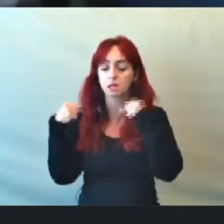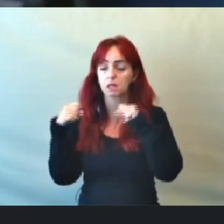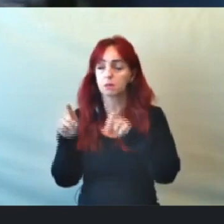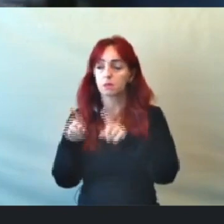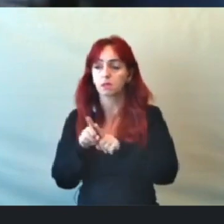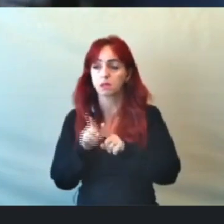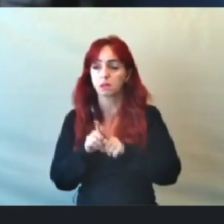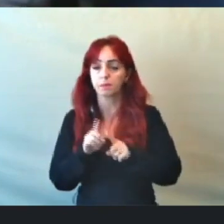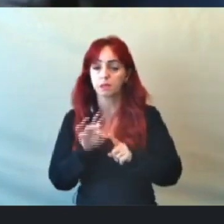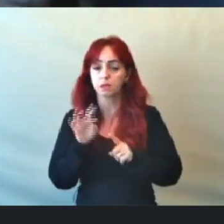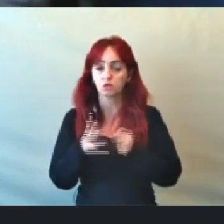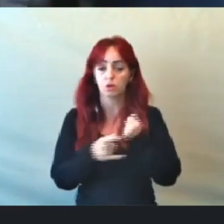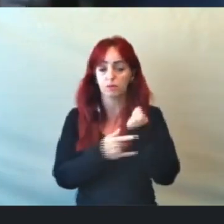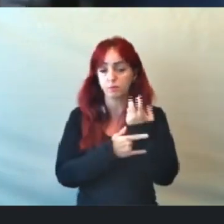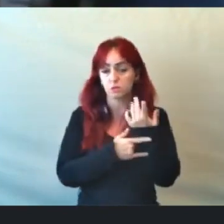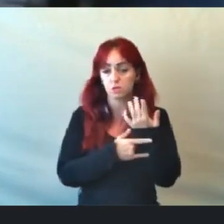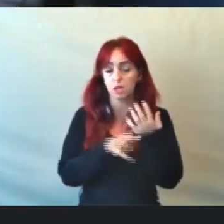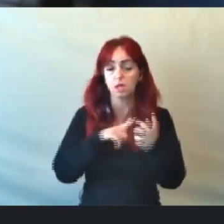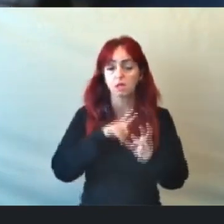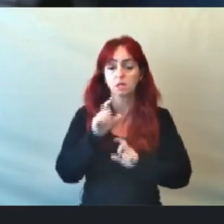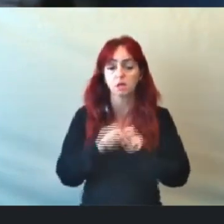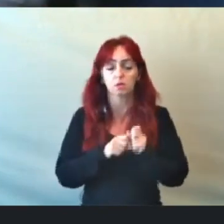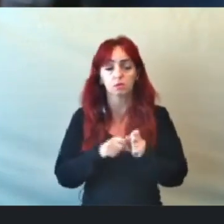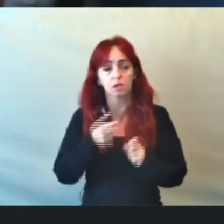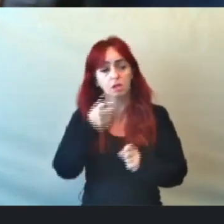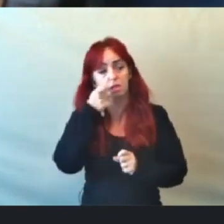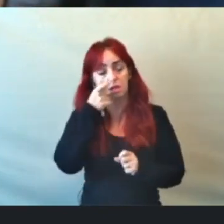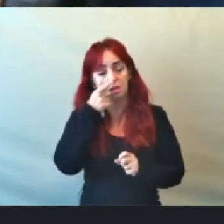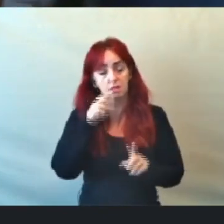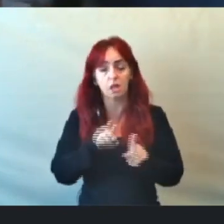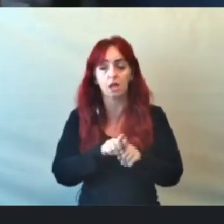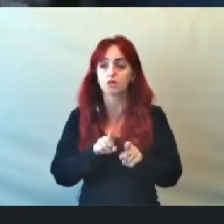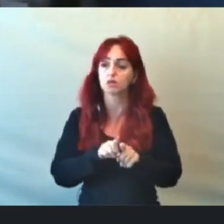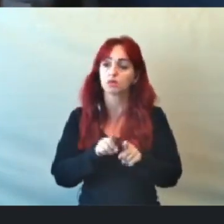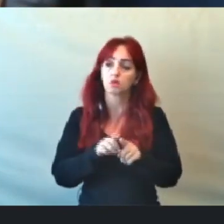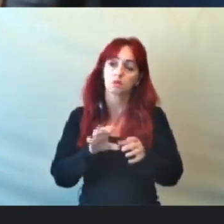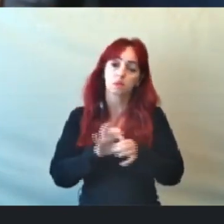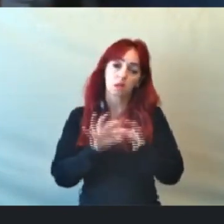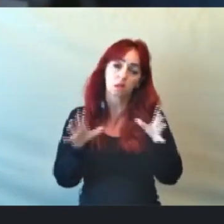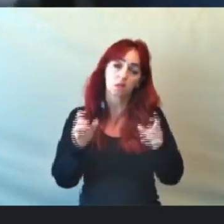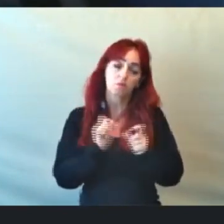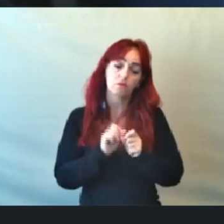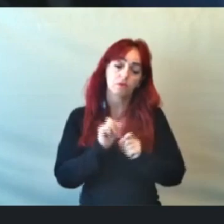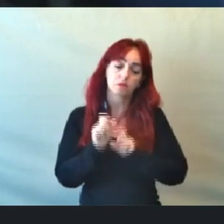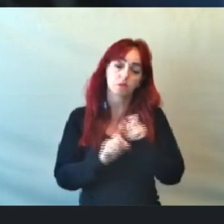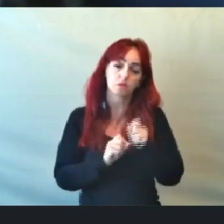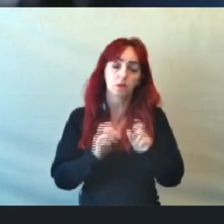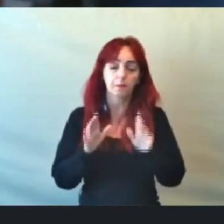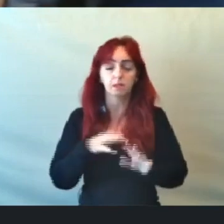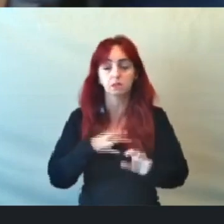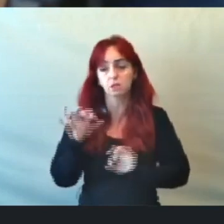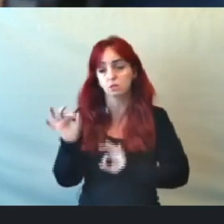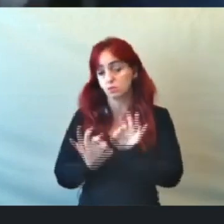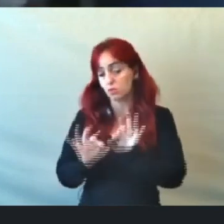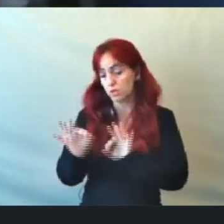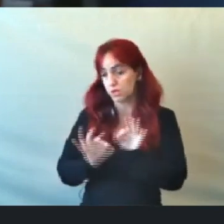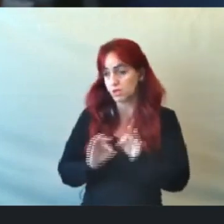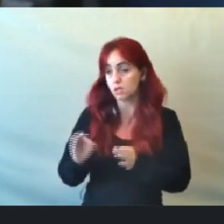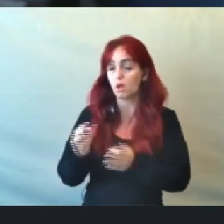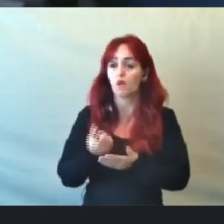obviamente, interessada e disponível em fazer isso, desde que os arranjos financeiros